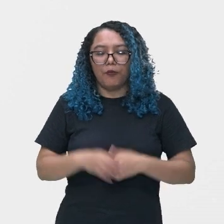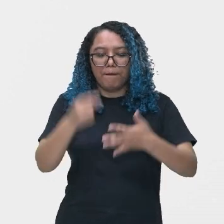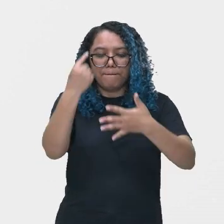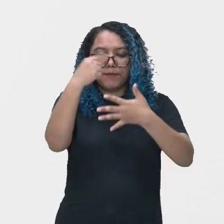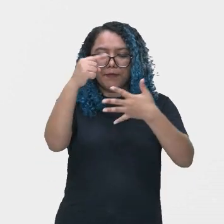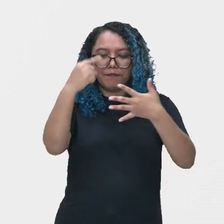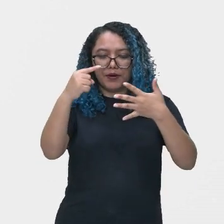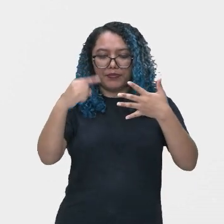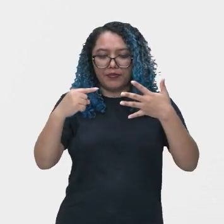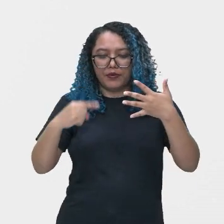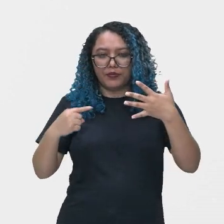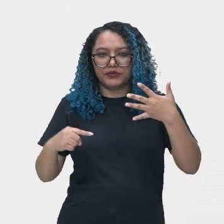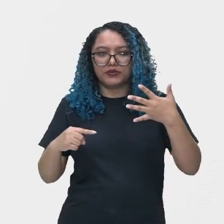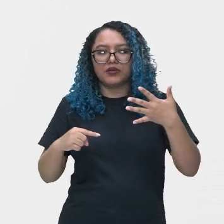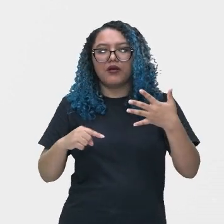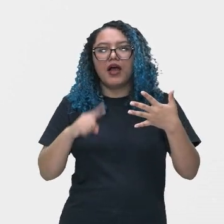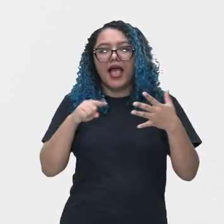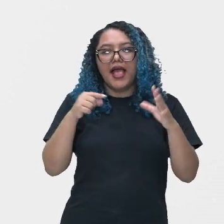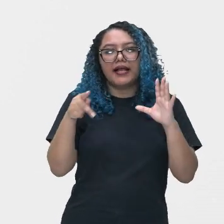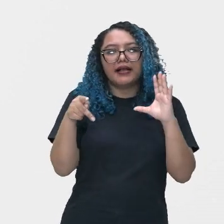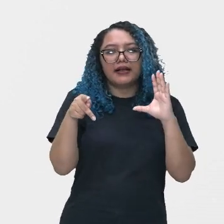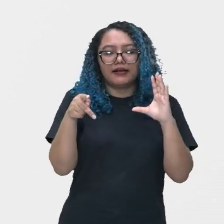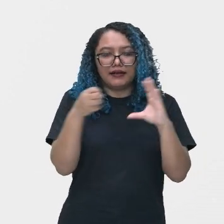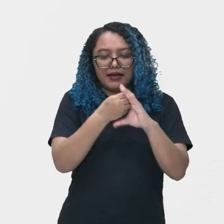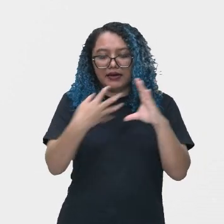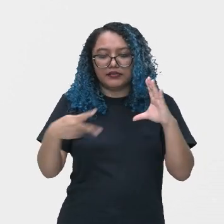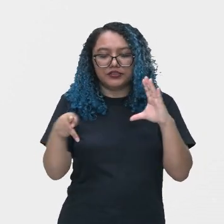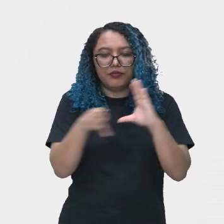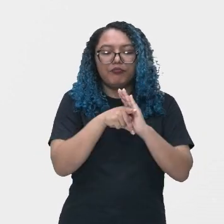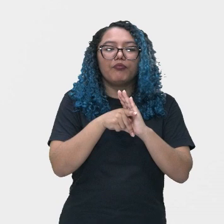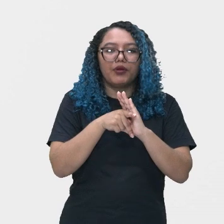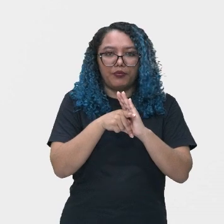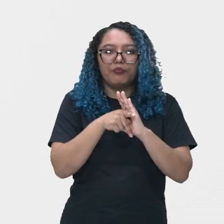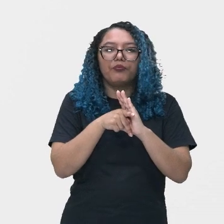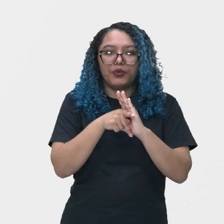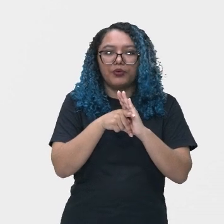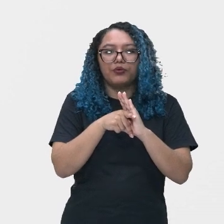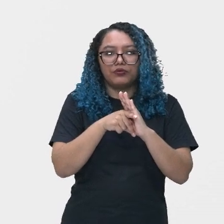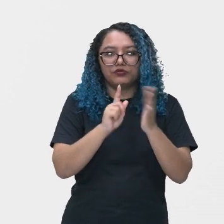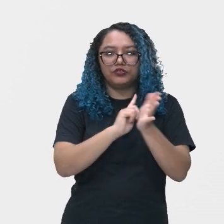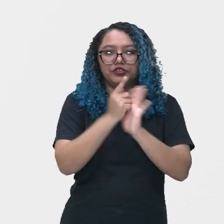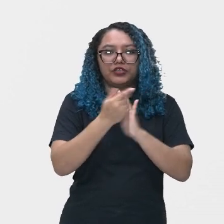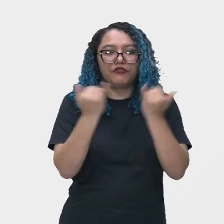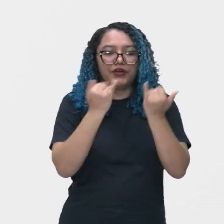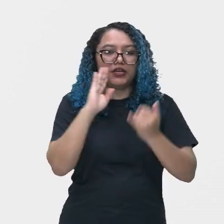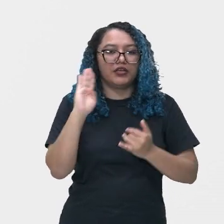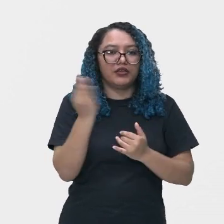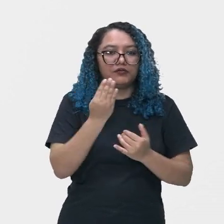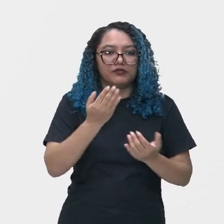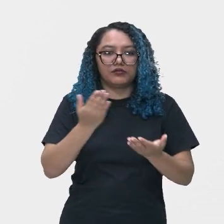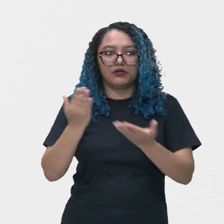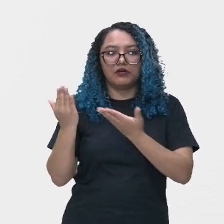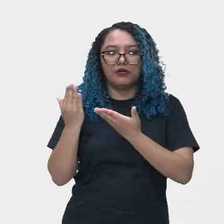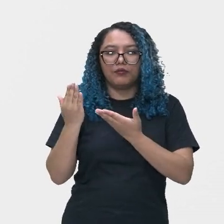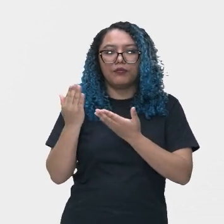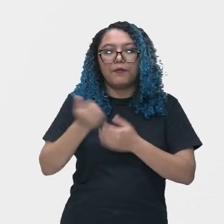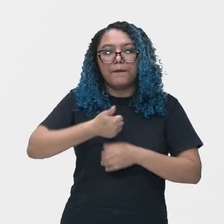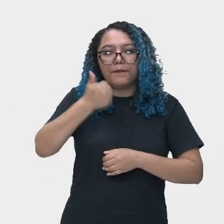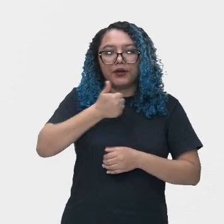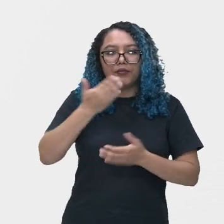tá, das características que eu acabei de mostrar para vocês, tá bom? Vejam que eu tenho false connection,